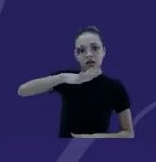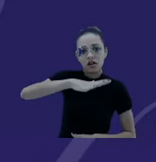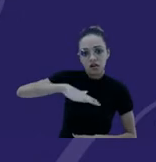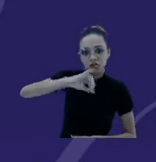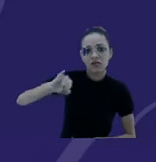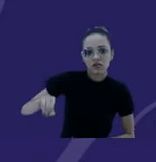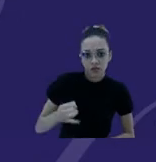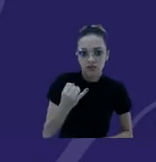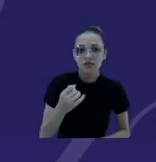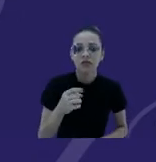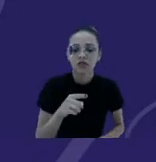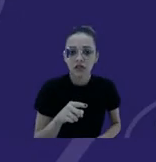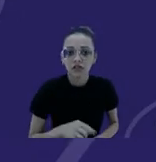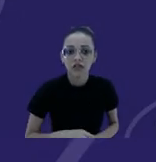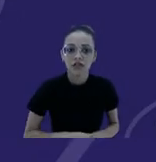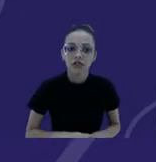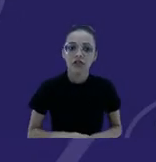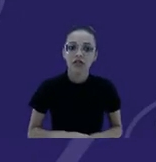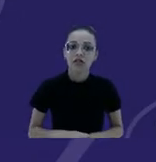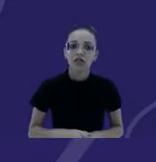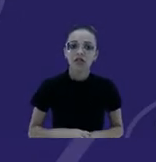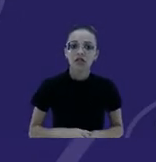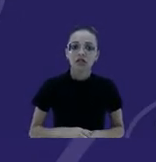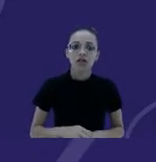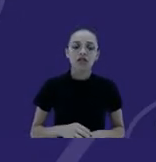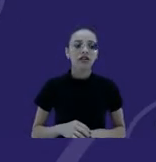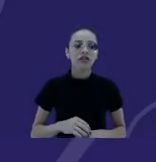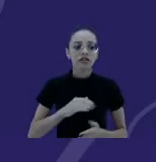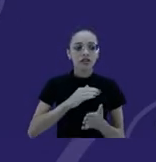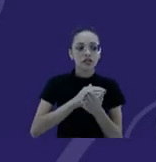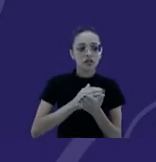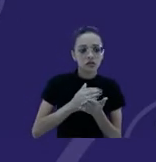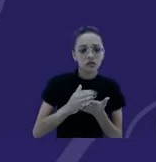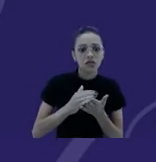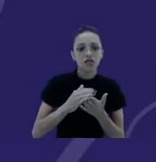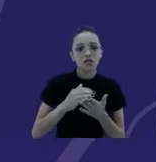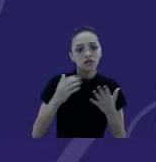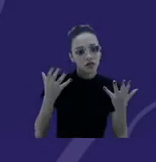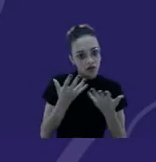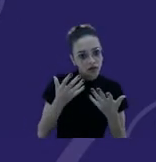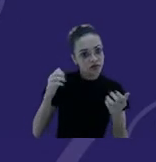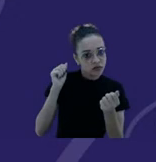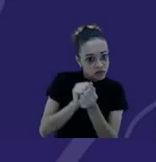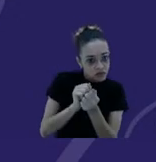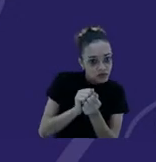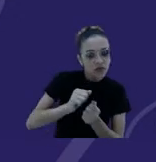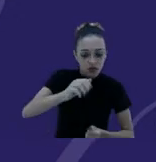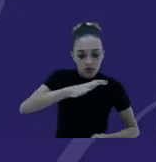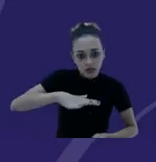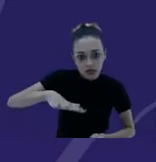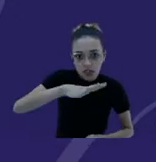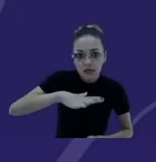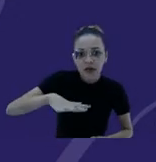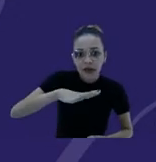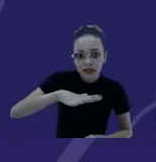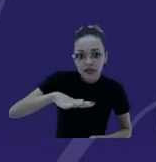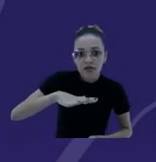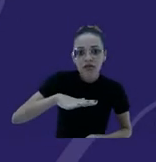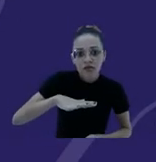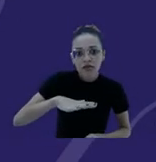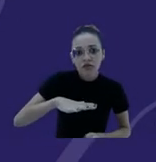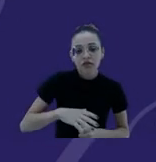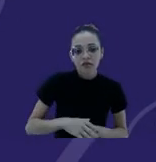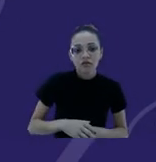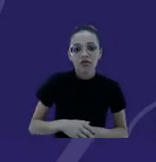cedido, né, a Alessandra Clóvis, que é o meu cantinho, esse espaço que, né, que já tem, né,